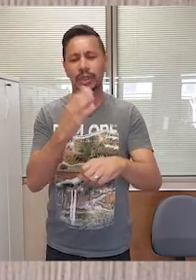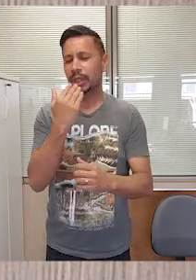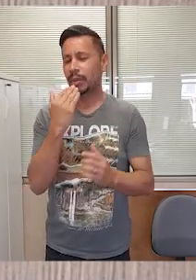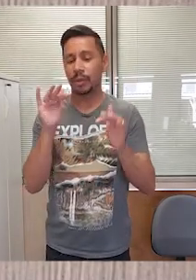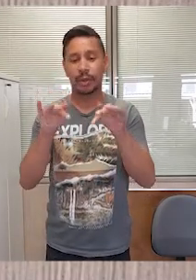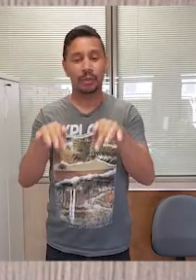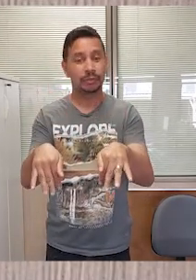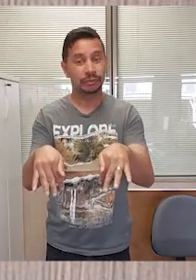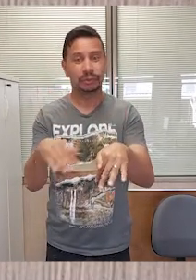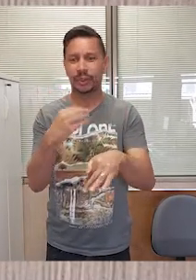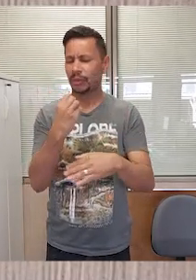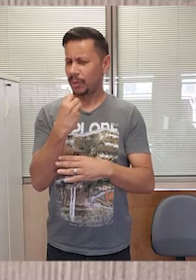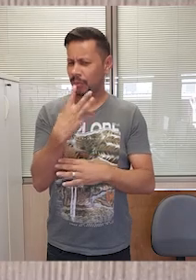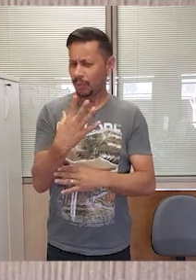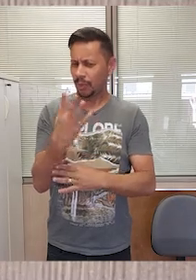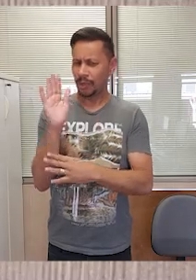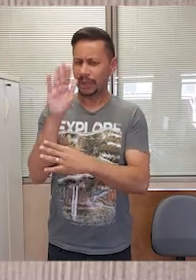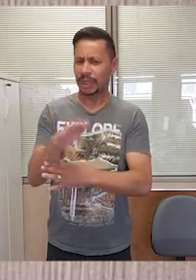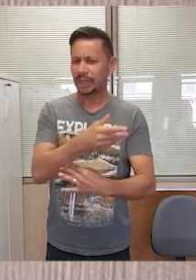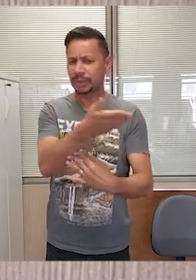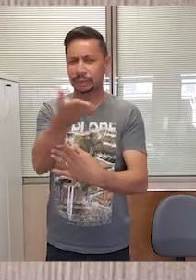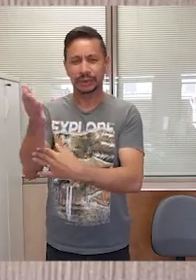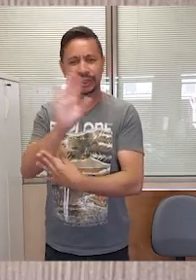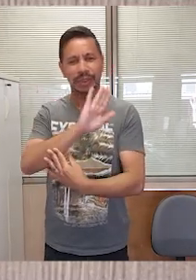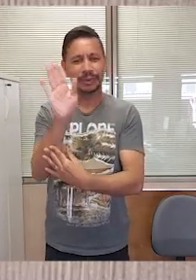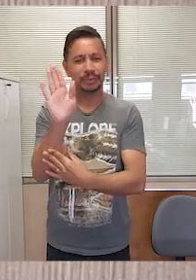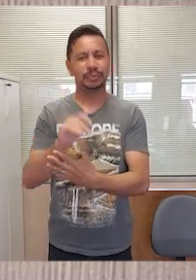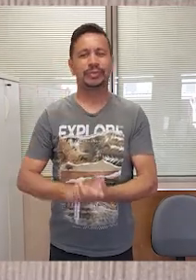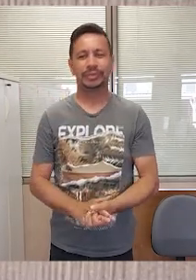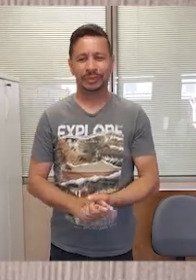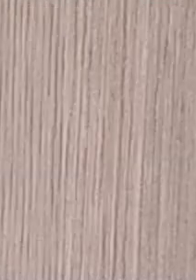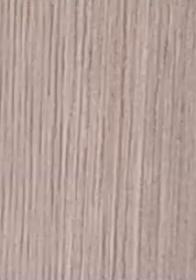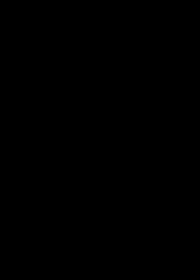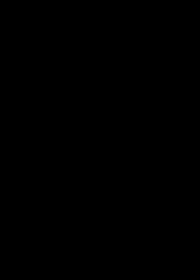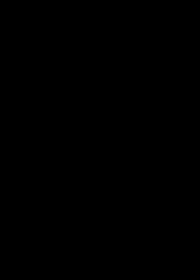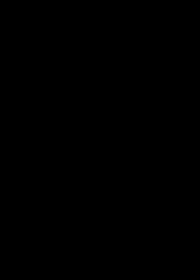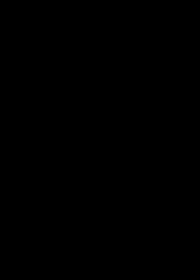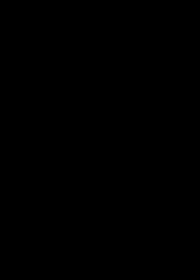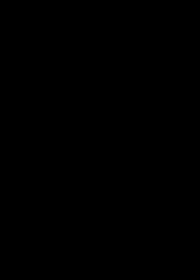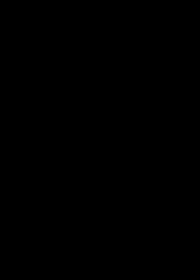E o Hora da Boia termina por aqui. A gente deseja para você uma ótima tarde. Até mais!